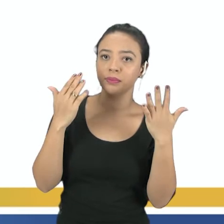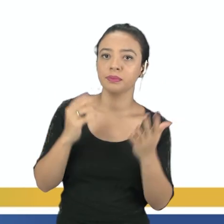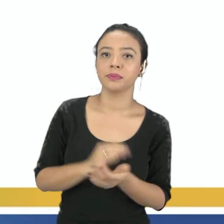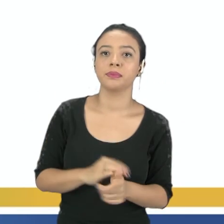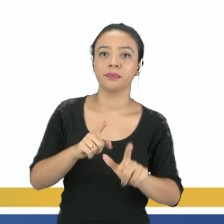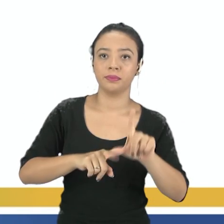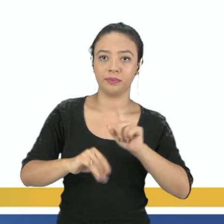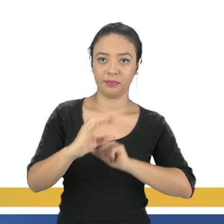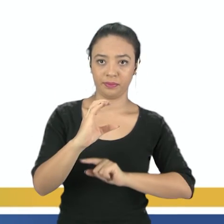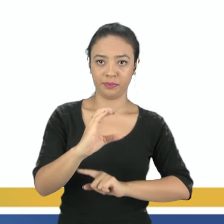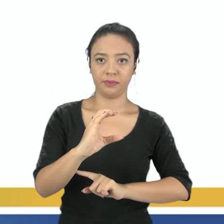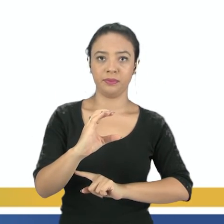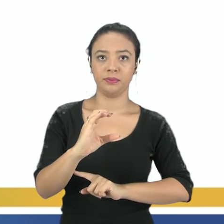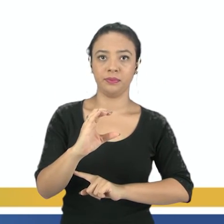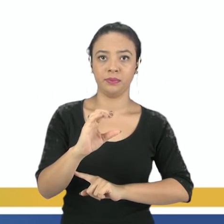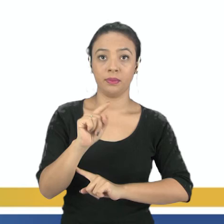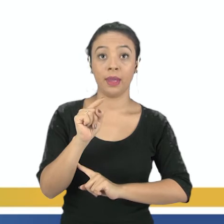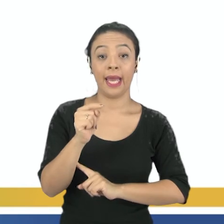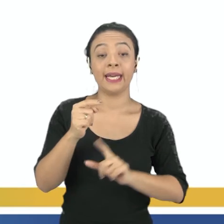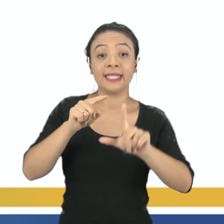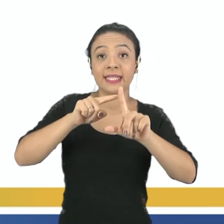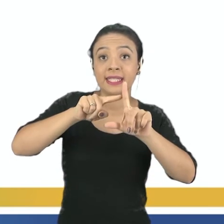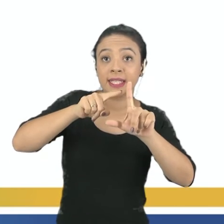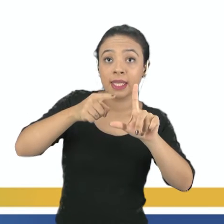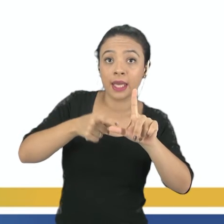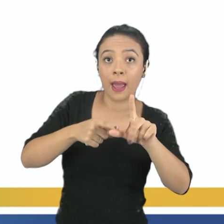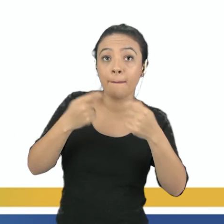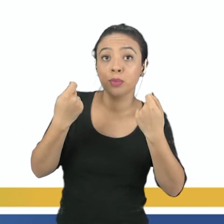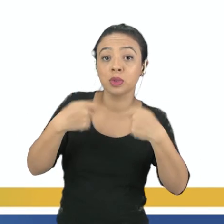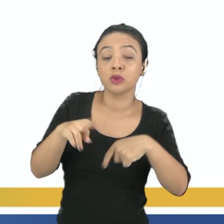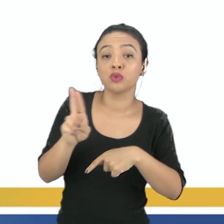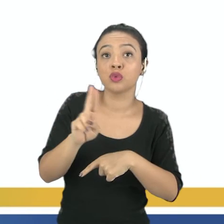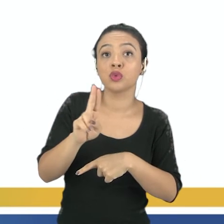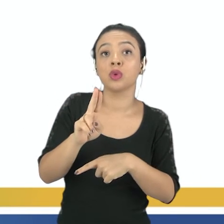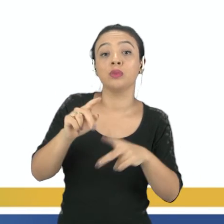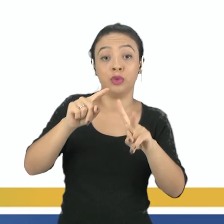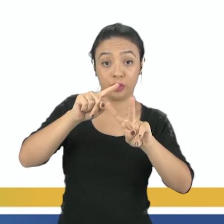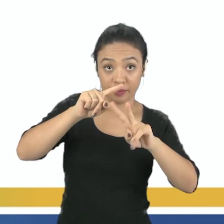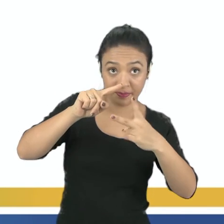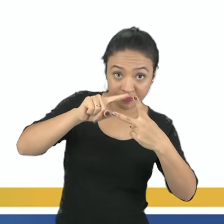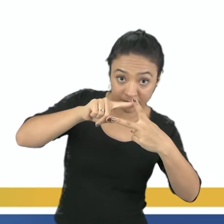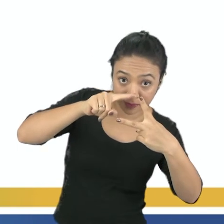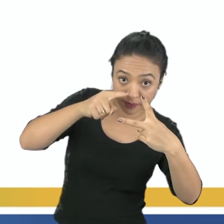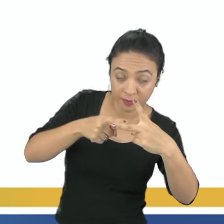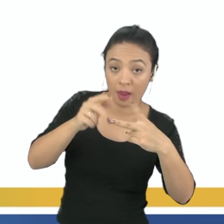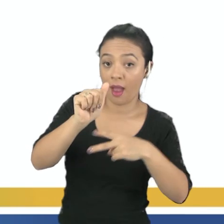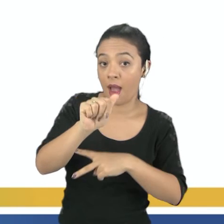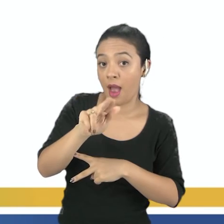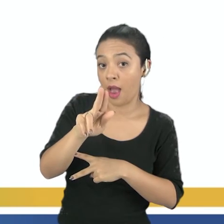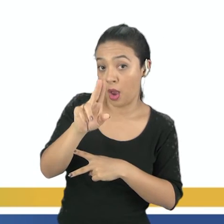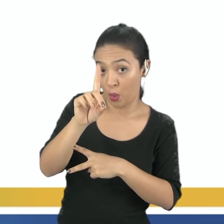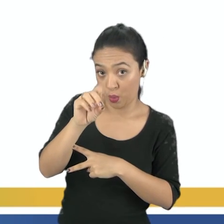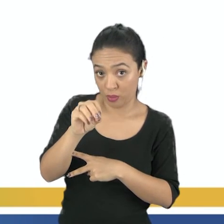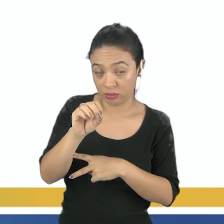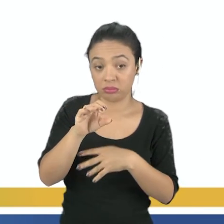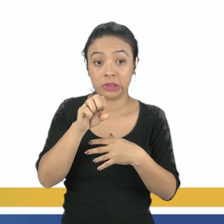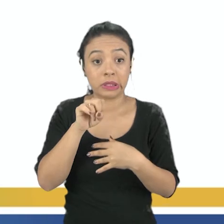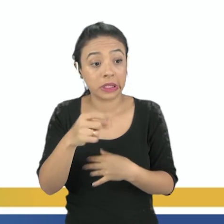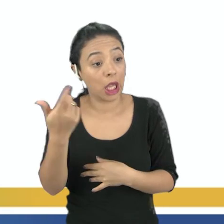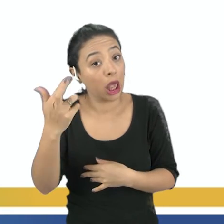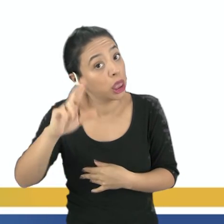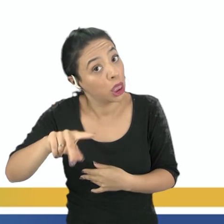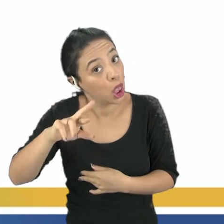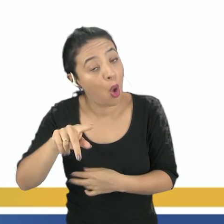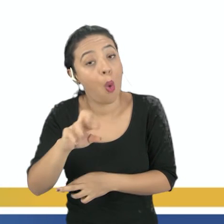bem então vamos para a letra C esse ângulo É pode ser chamado de ângulo agudo Ball se ele não é um ângulo